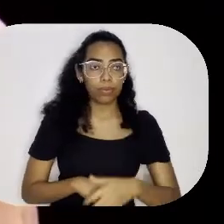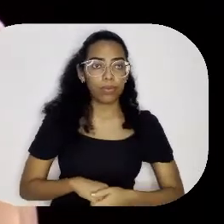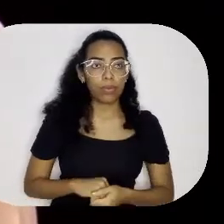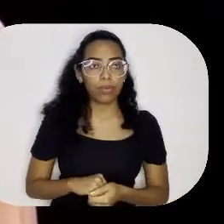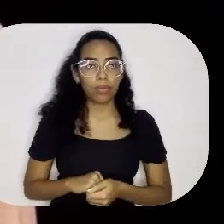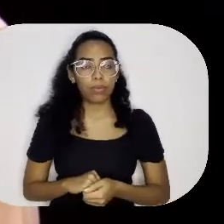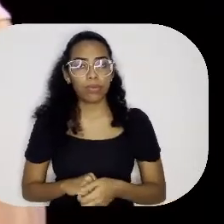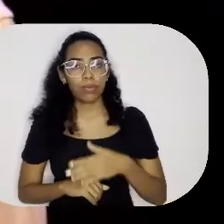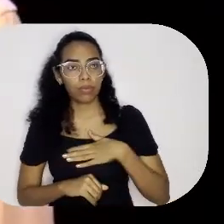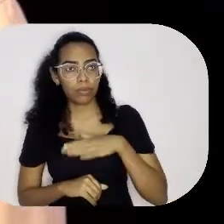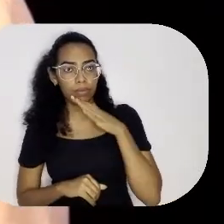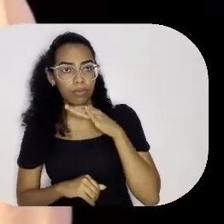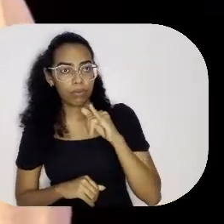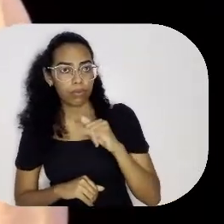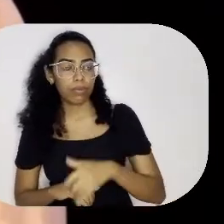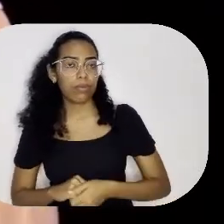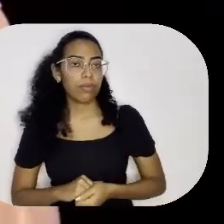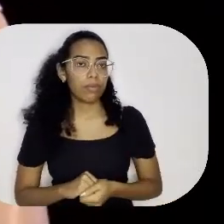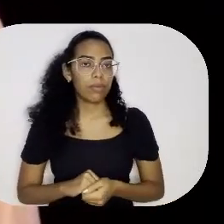Meu pai,